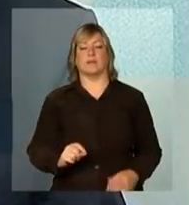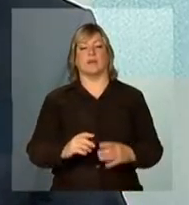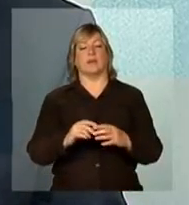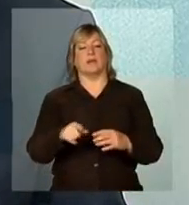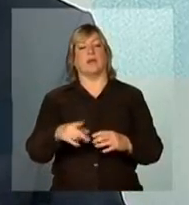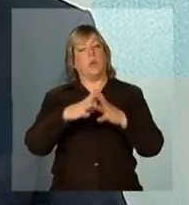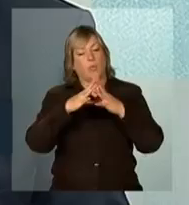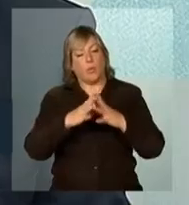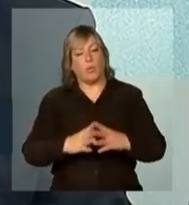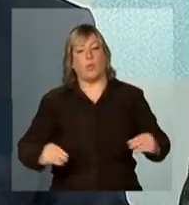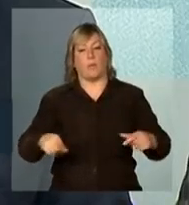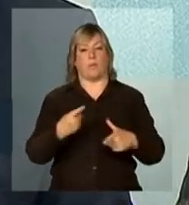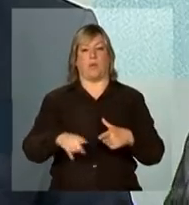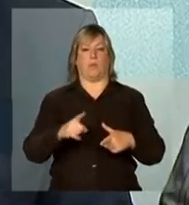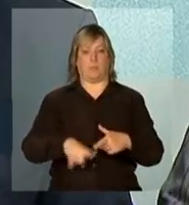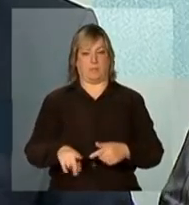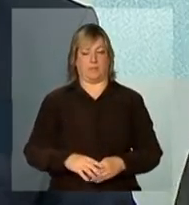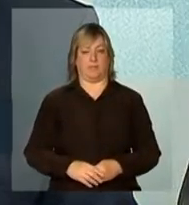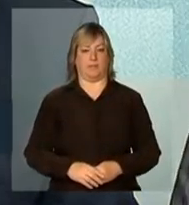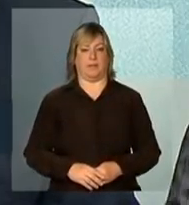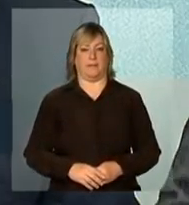resultado coordenado.